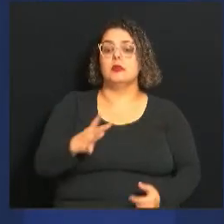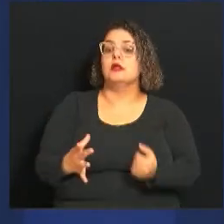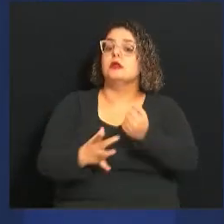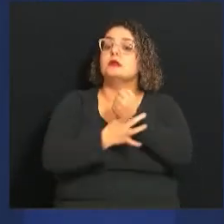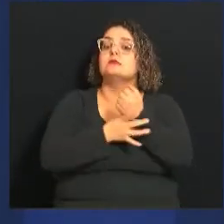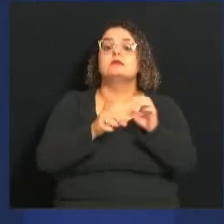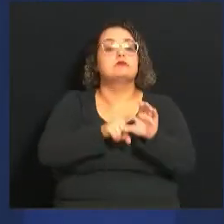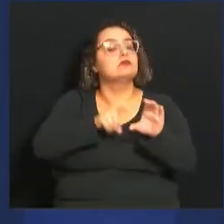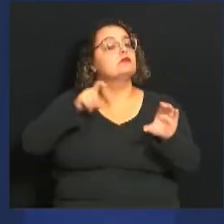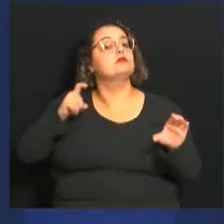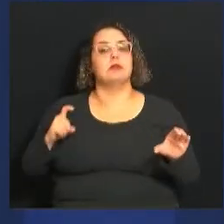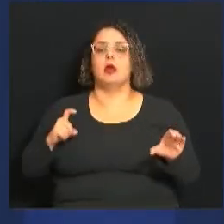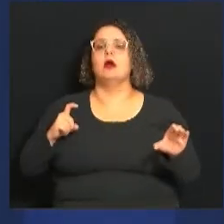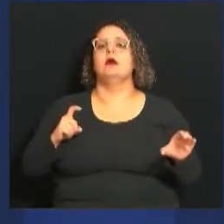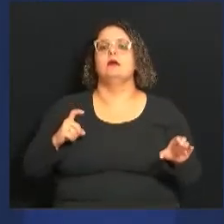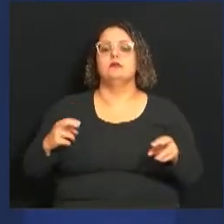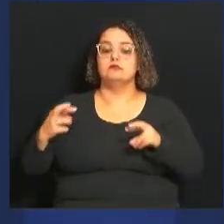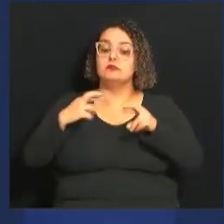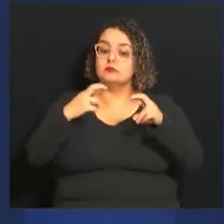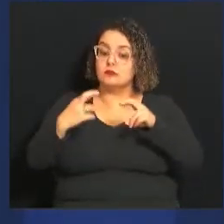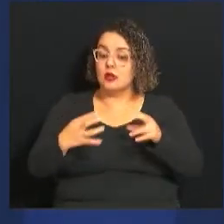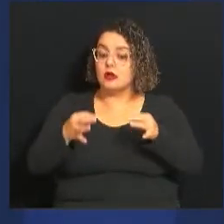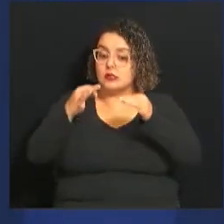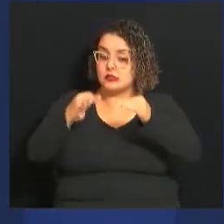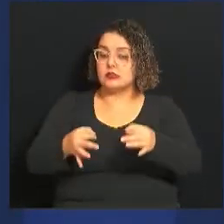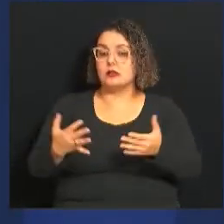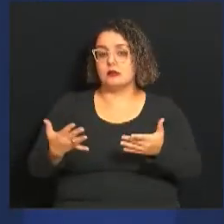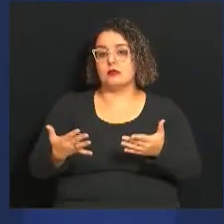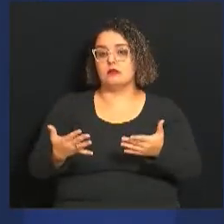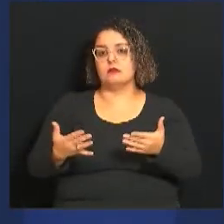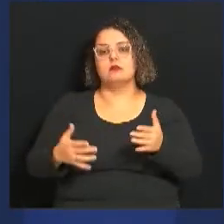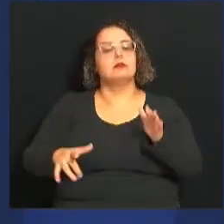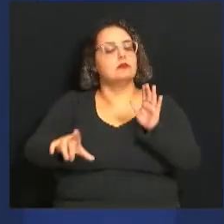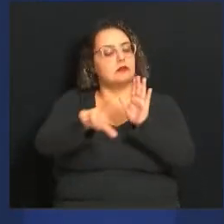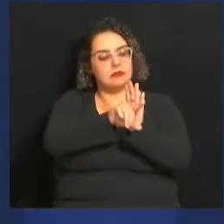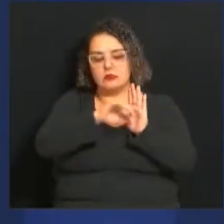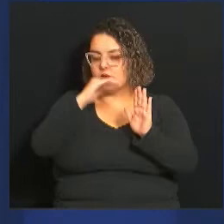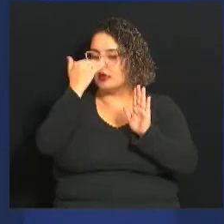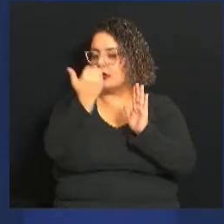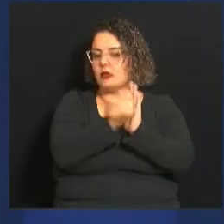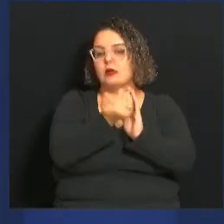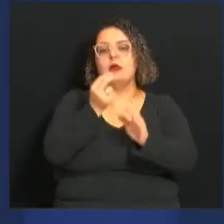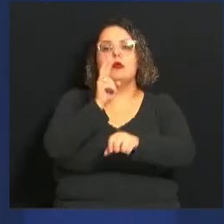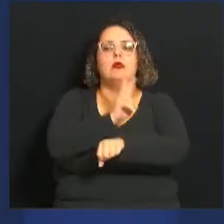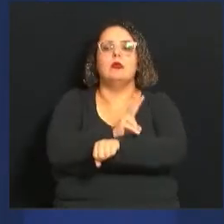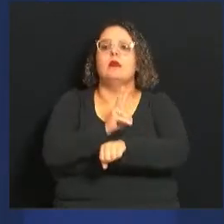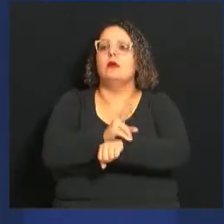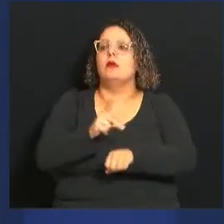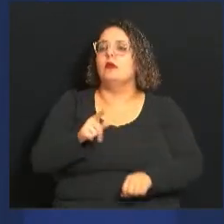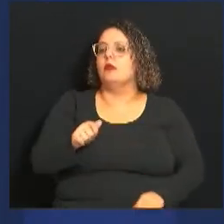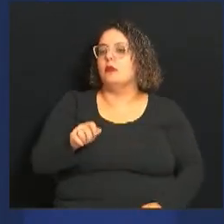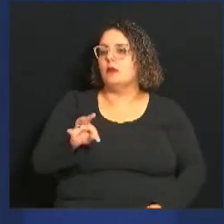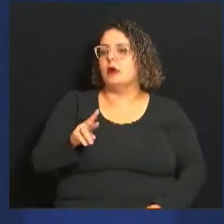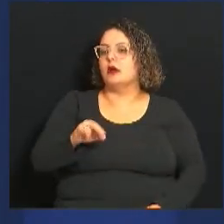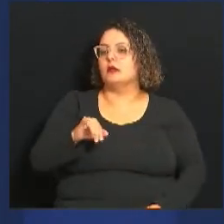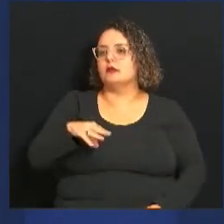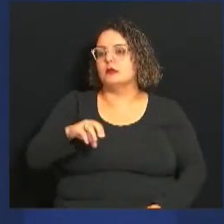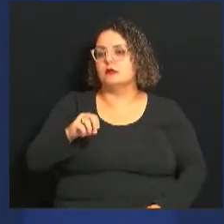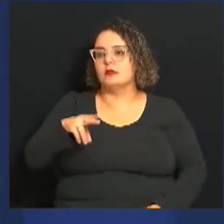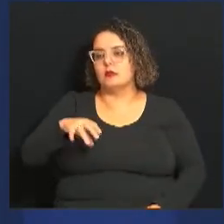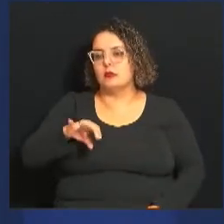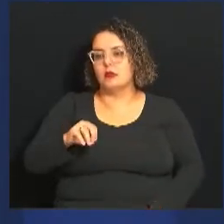autonomia, para poder fiscalizar da forma correta e seguir as leis e proteger o patrimônio público, proteger,